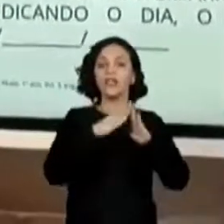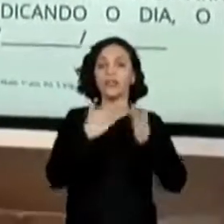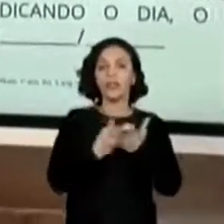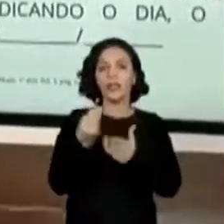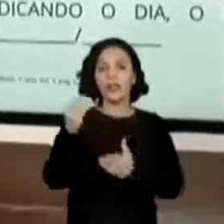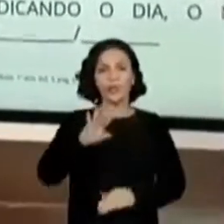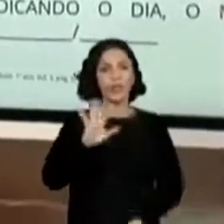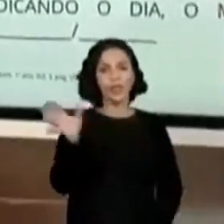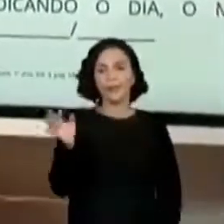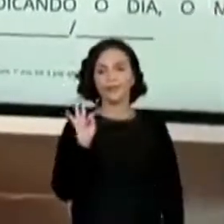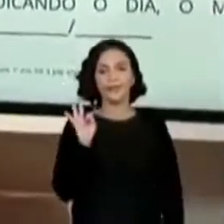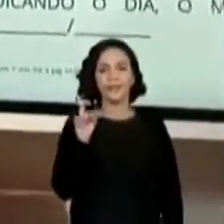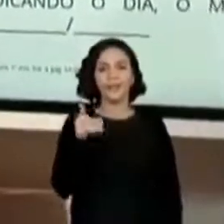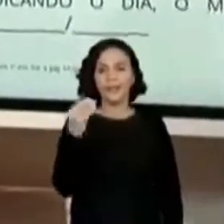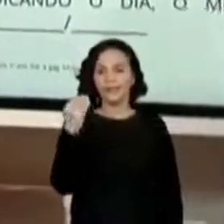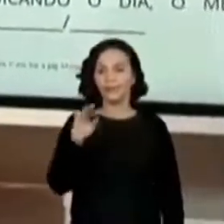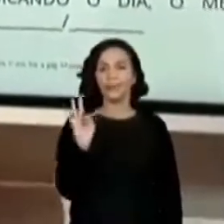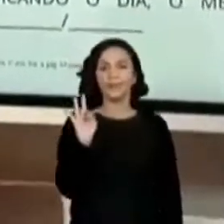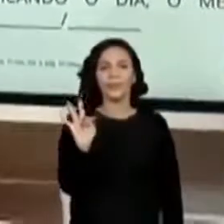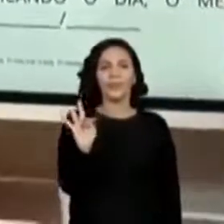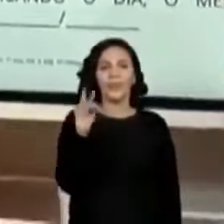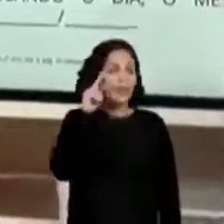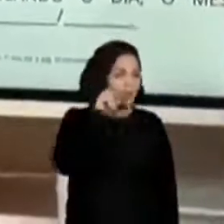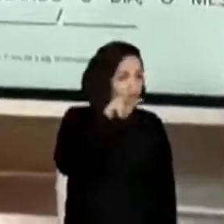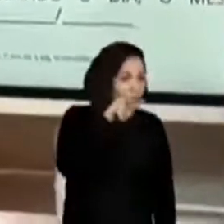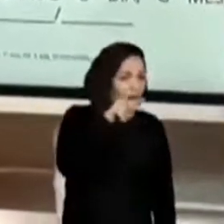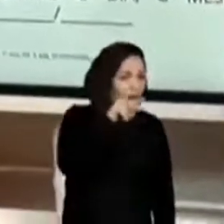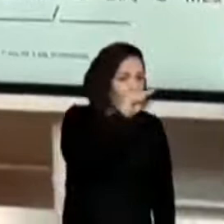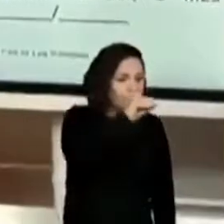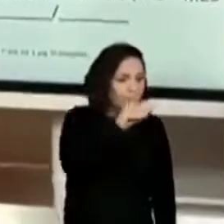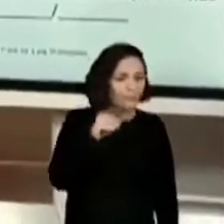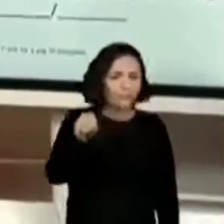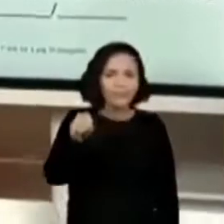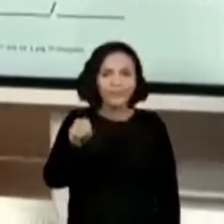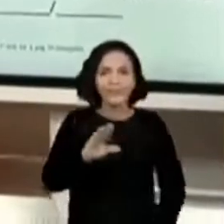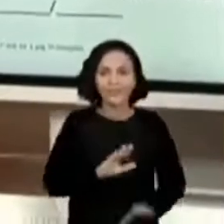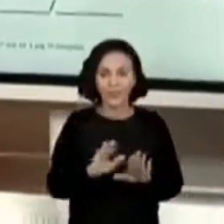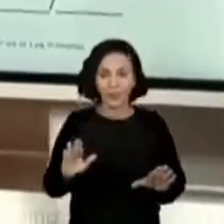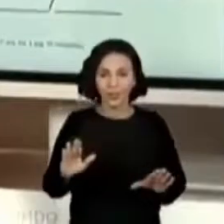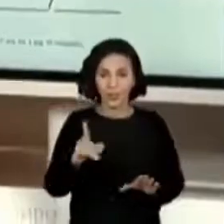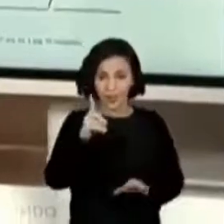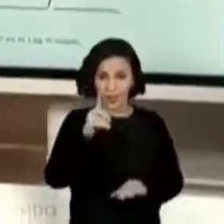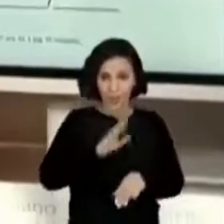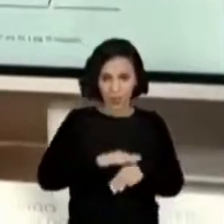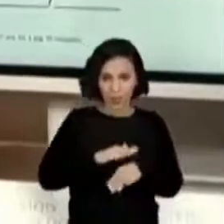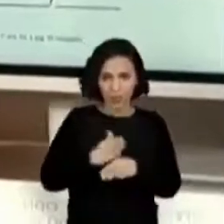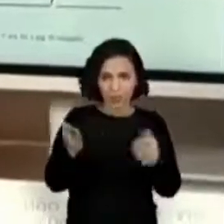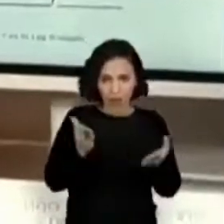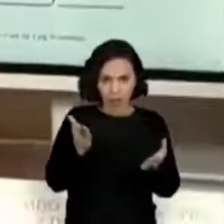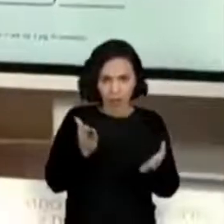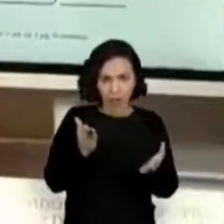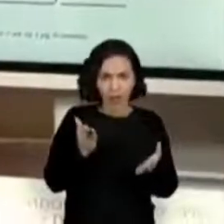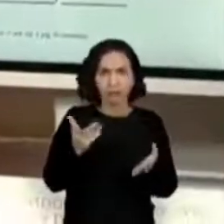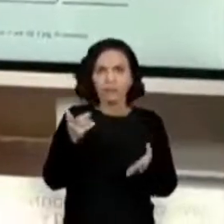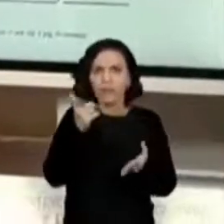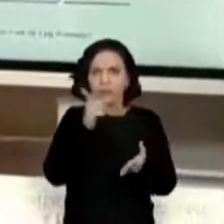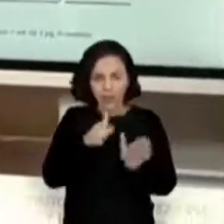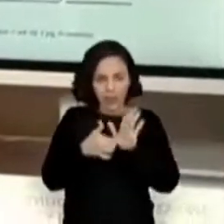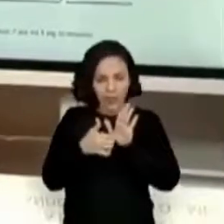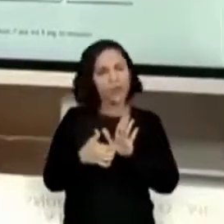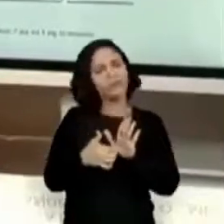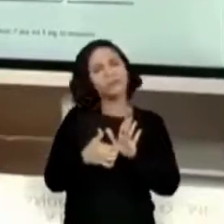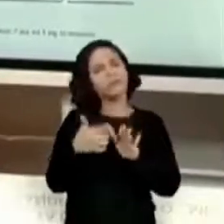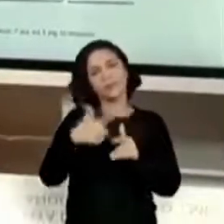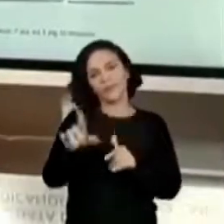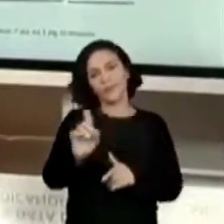lá e coloca só a primeira letrinha do jeito que ela viu. Se neste momento é isso que ela conseguiu representar, tudo bem, crianças,